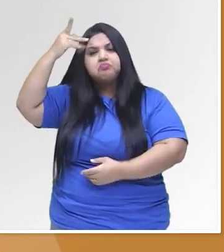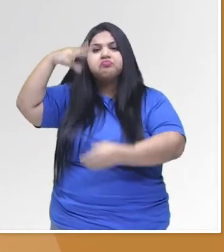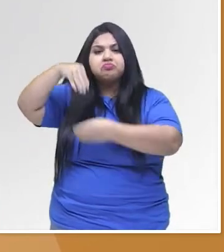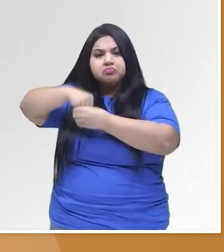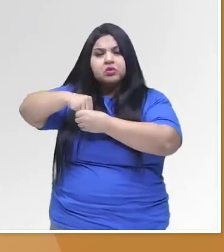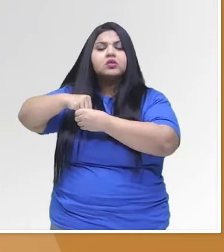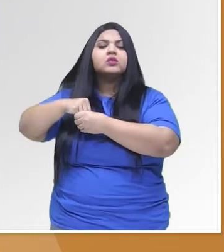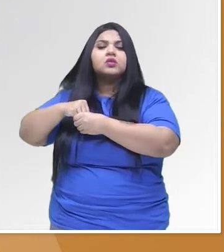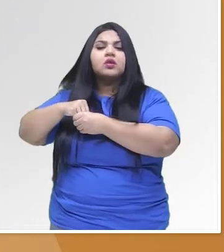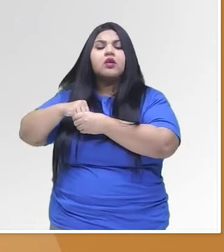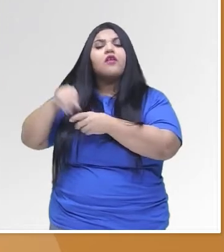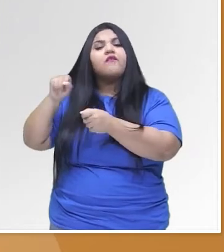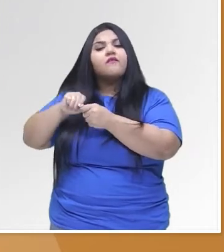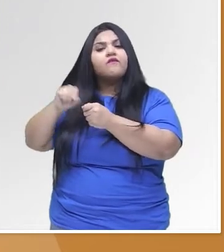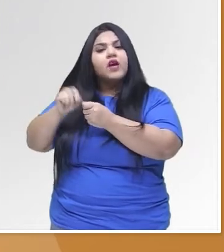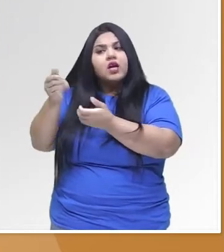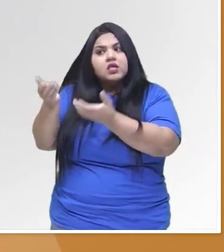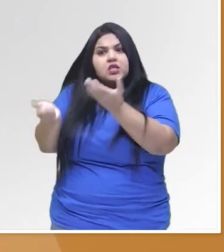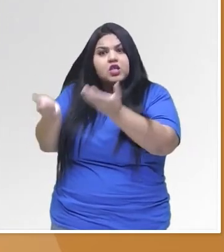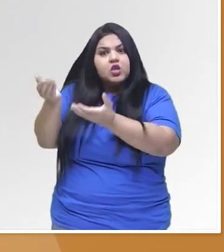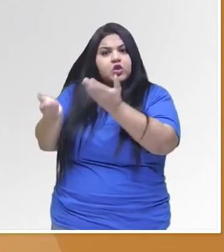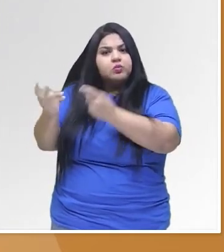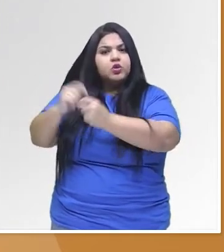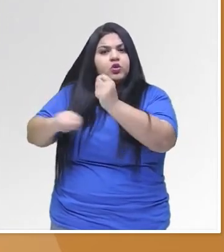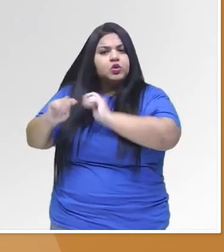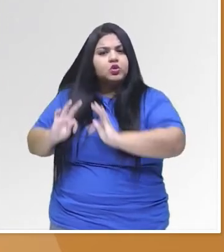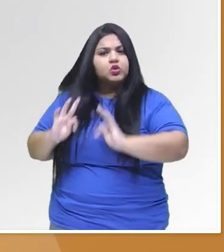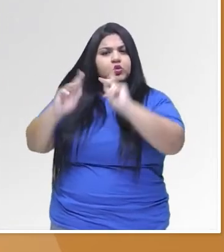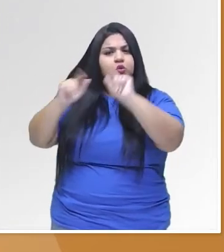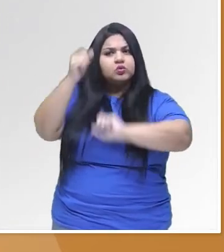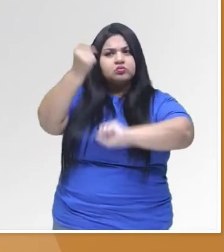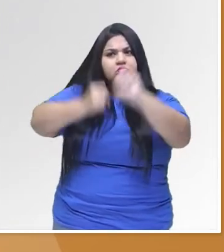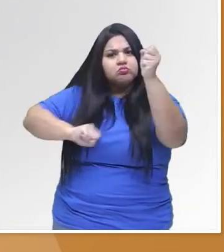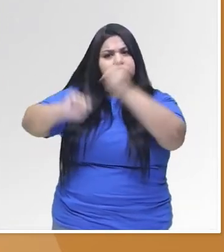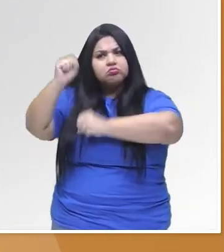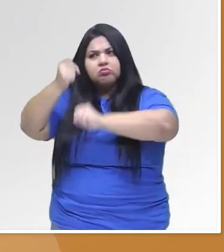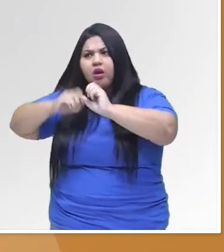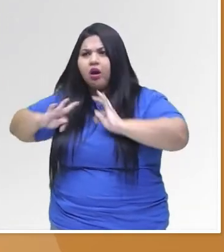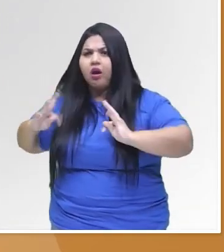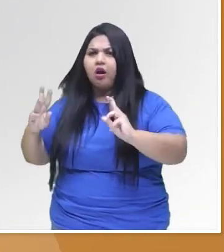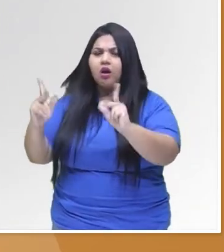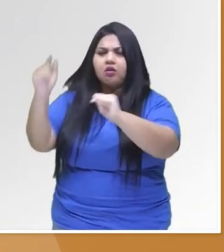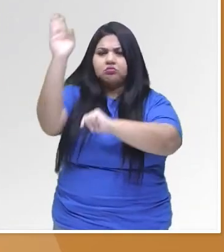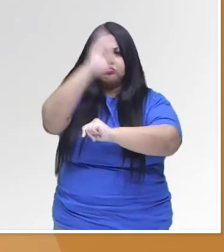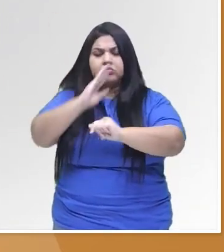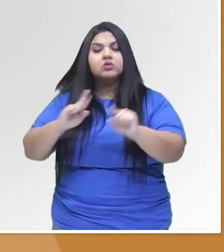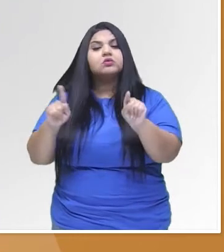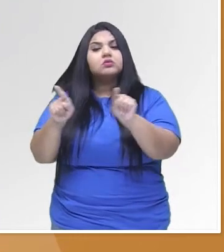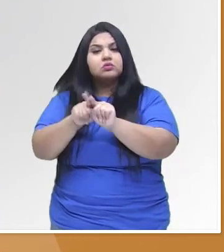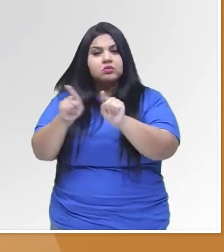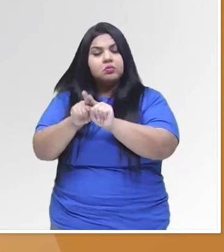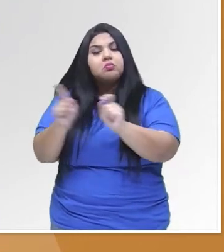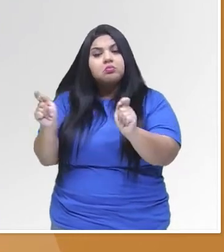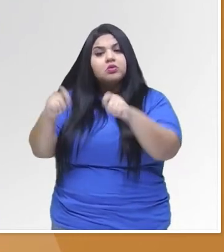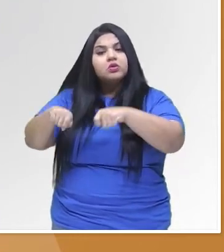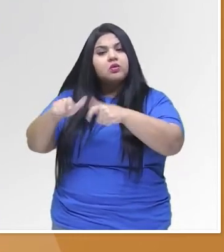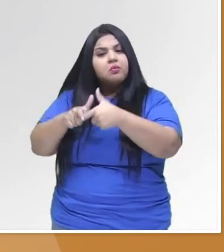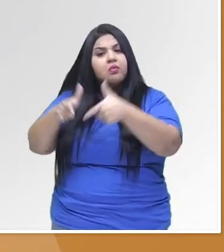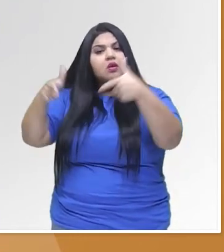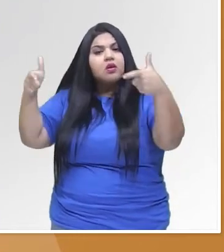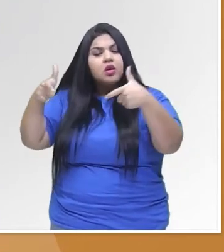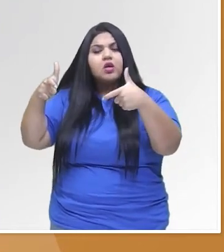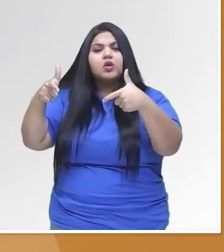ela que faz o equilíbrio econômico de todas as indústrias no Brasil. Também possui os maiores índices